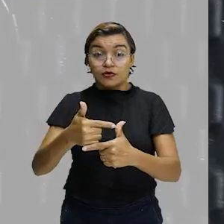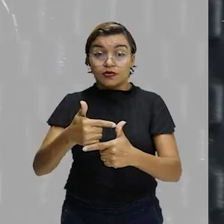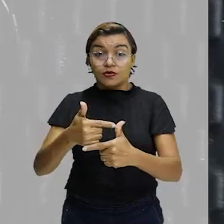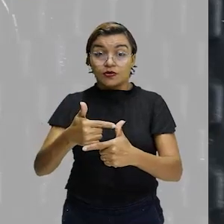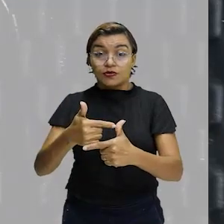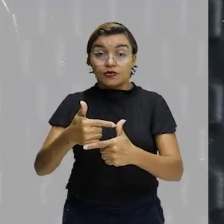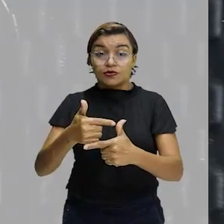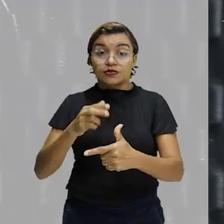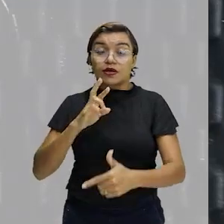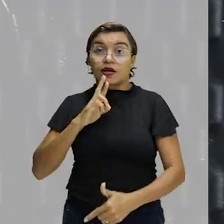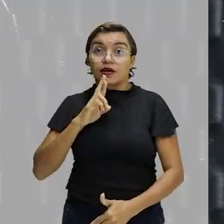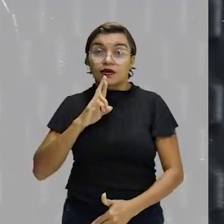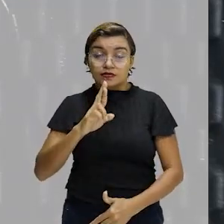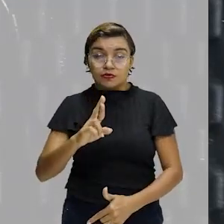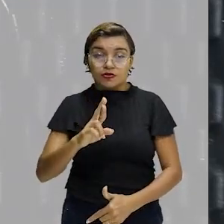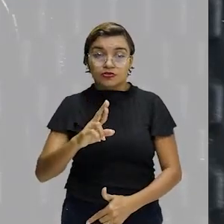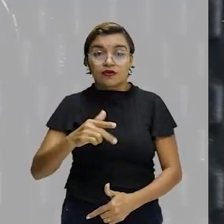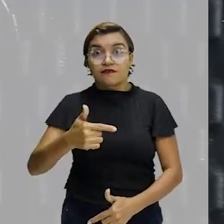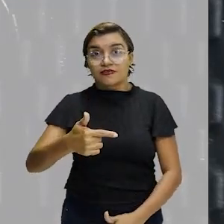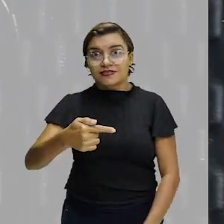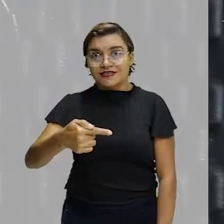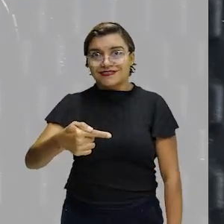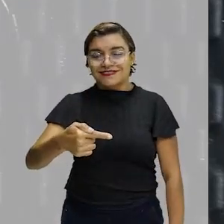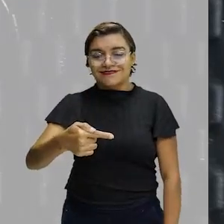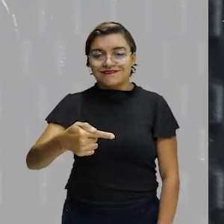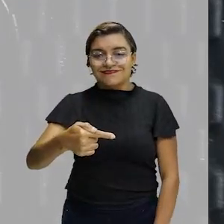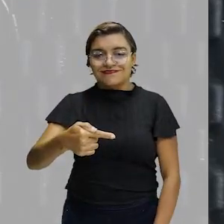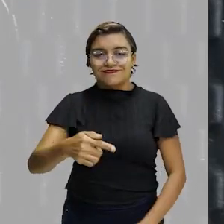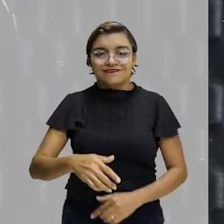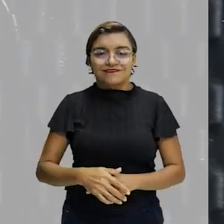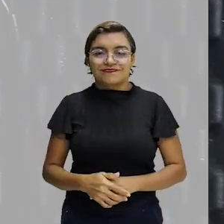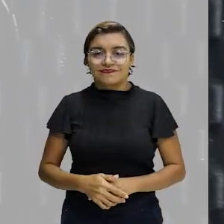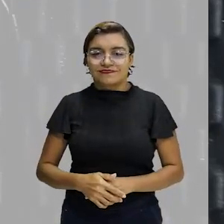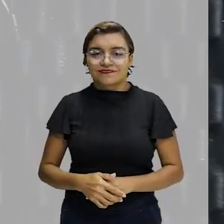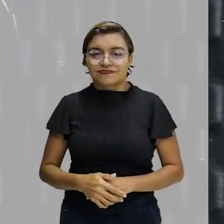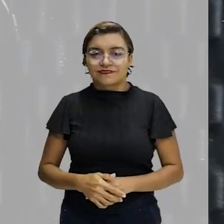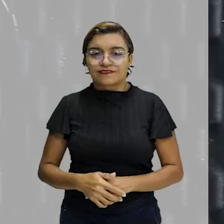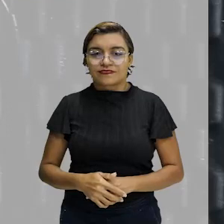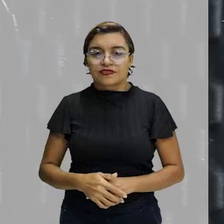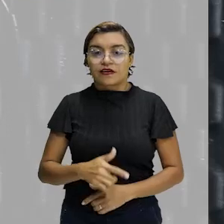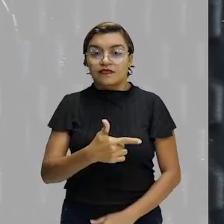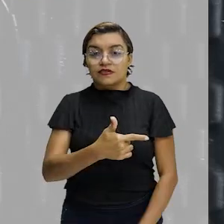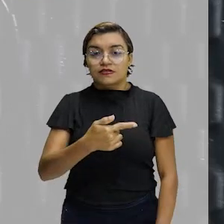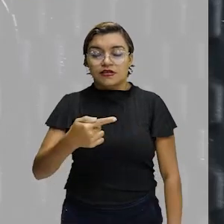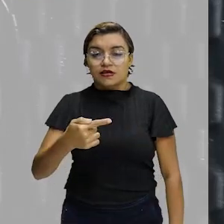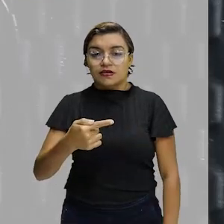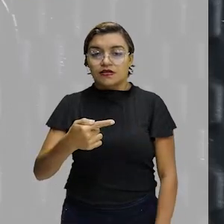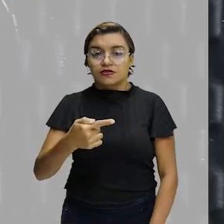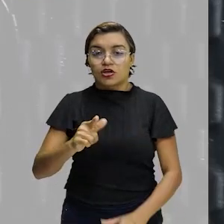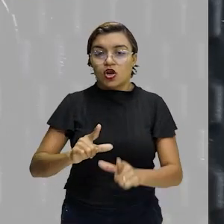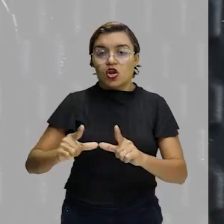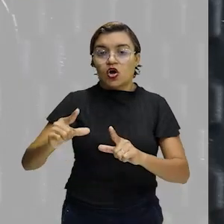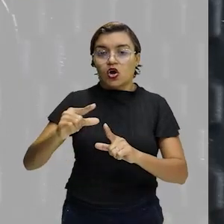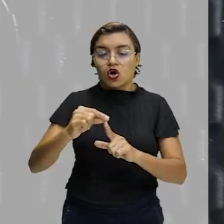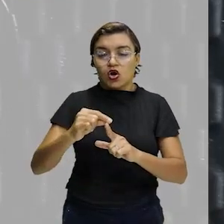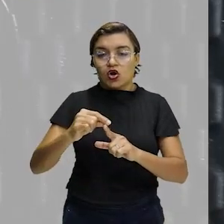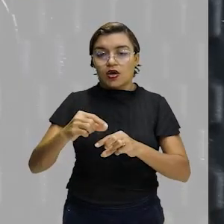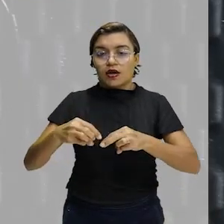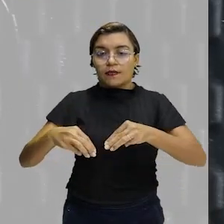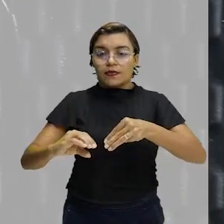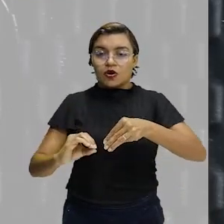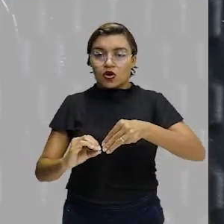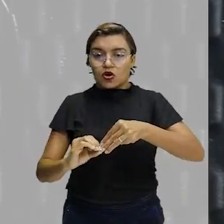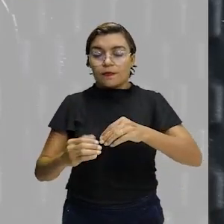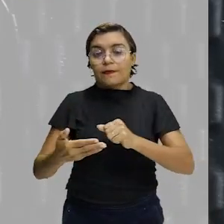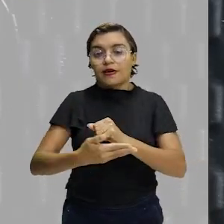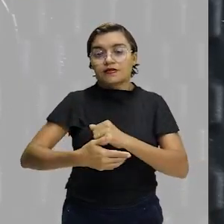o 27. 27 é igual a log de M0 na base 10. Agora, o que nós vamos fazer? Nós